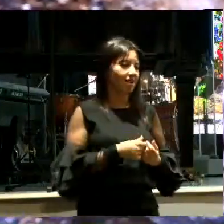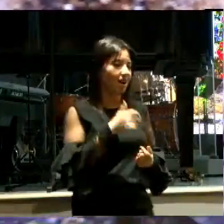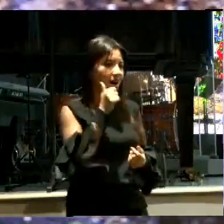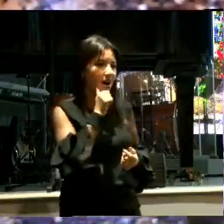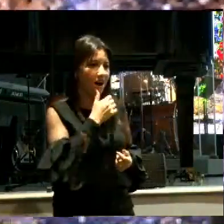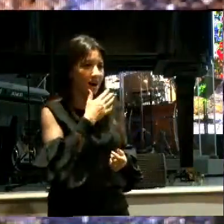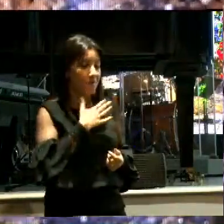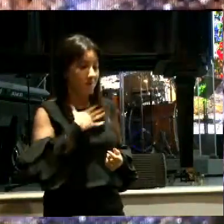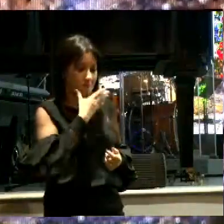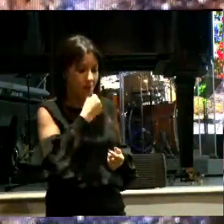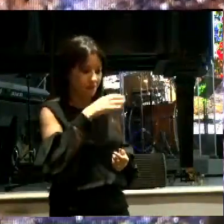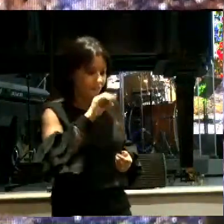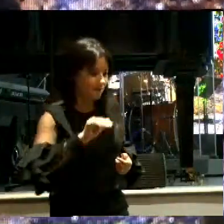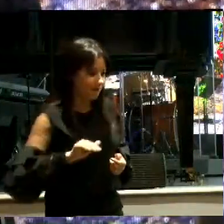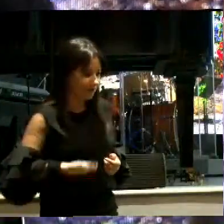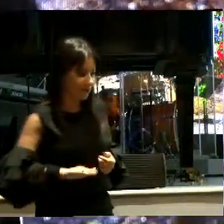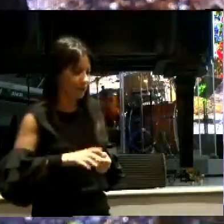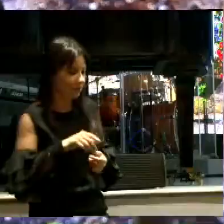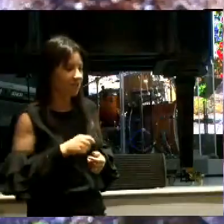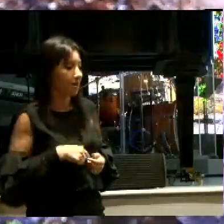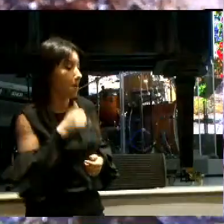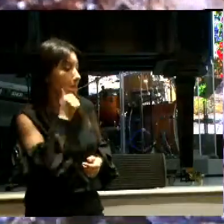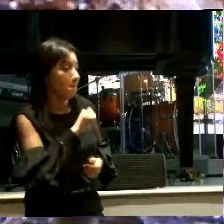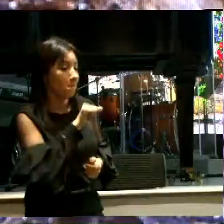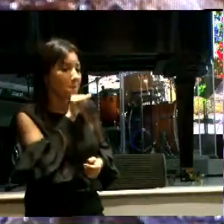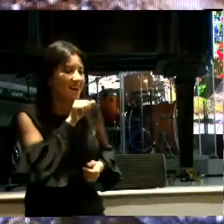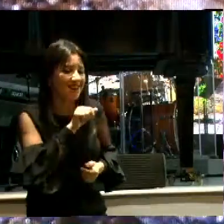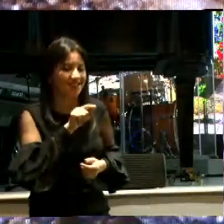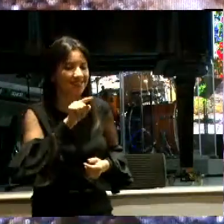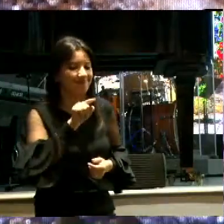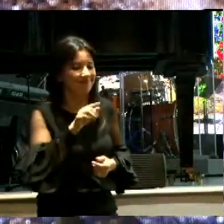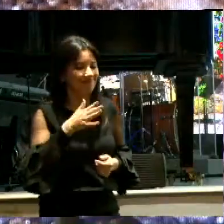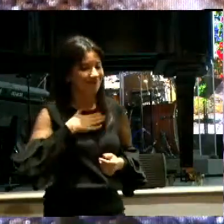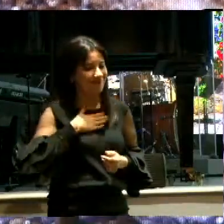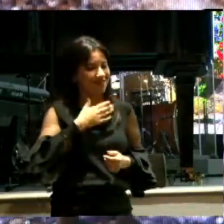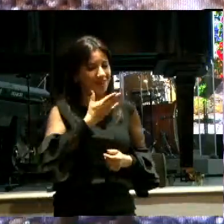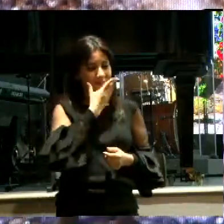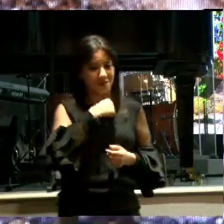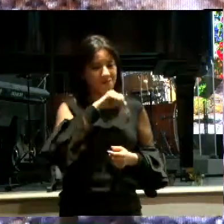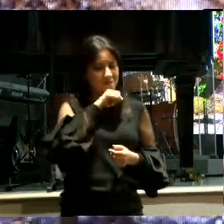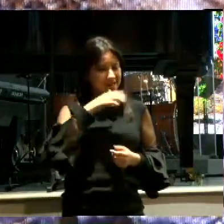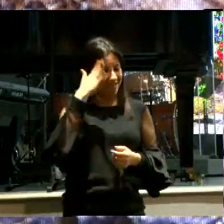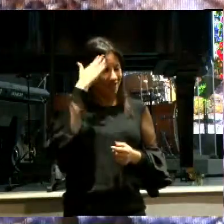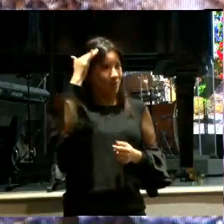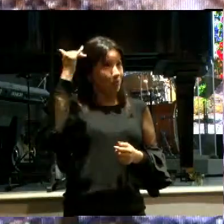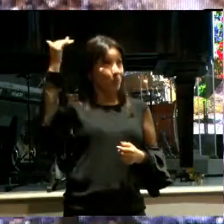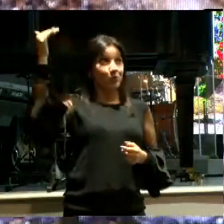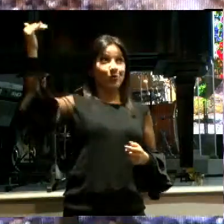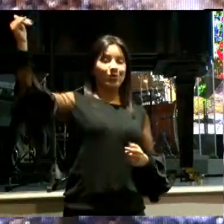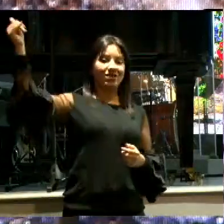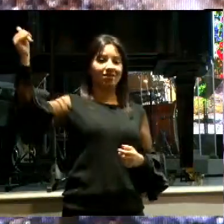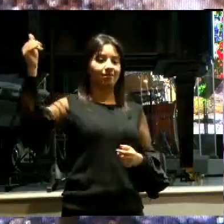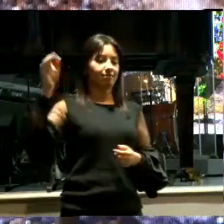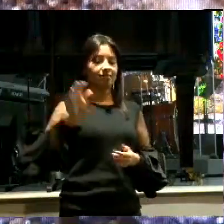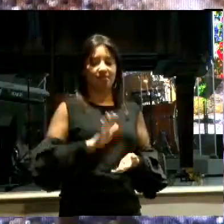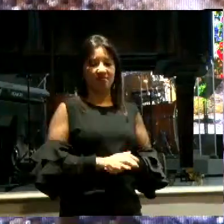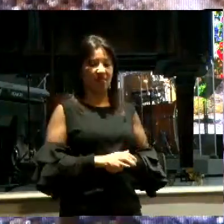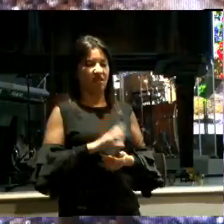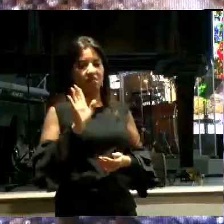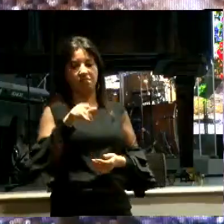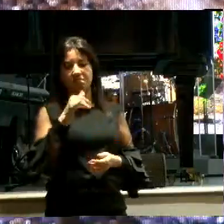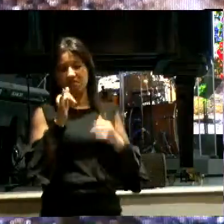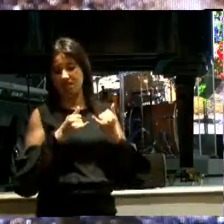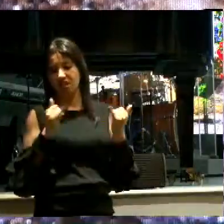mãe, pai é famoso. Eu falei: você é besta, menino, teu pai é famoso onde? Ele falou assim: mãe, estou falando sério, pai é